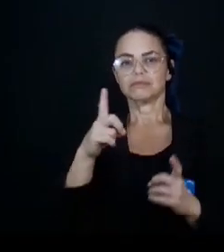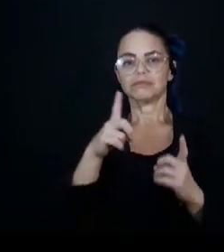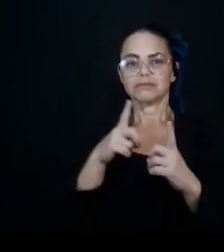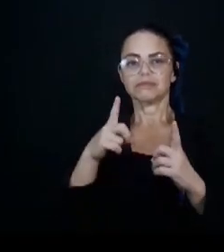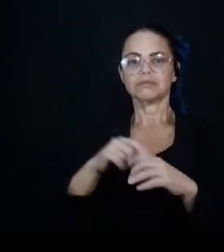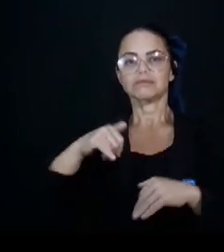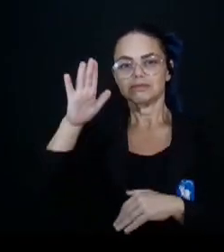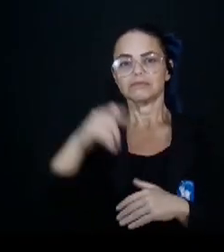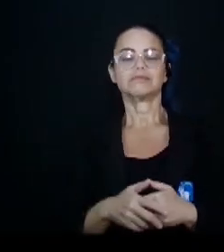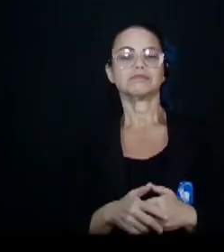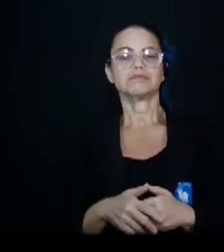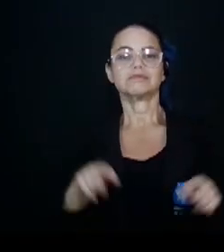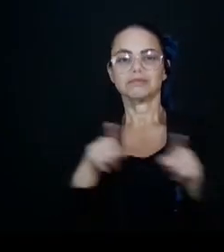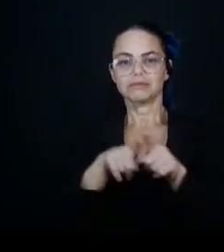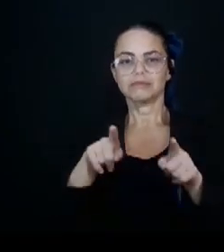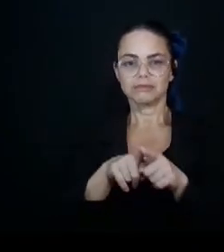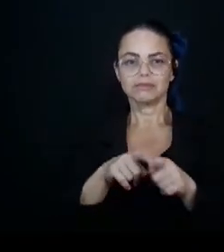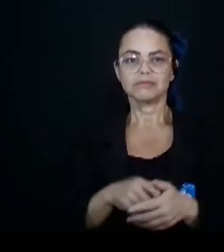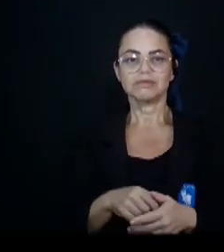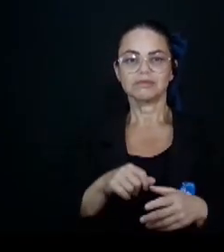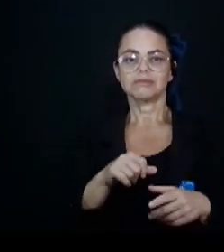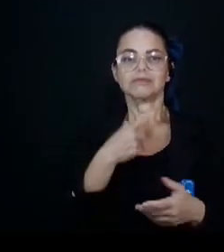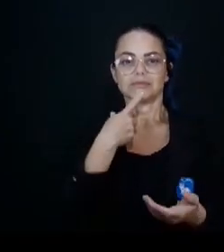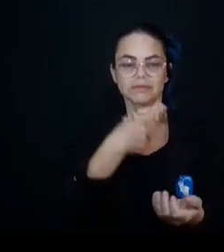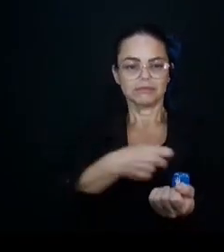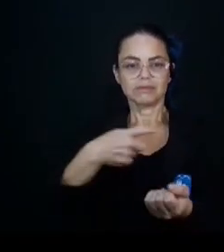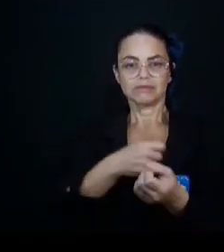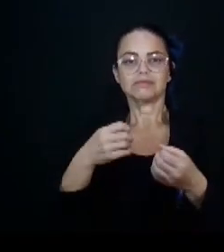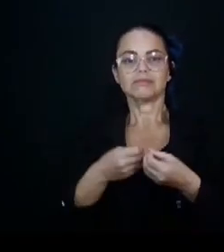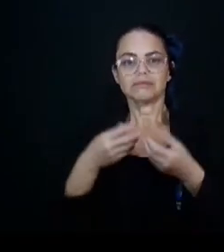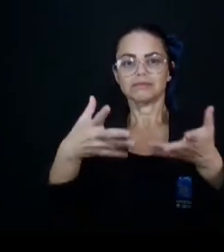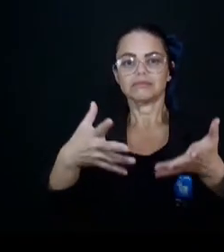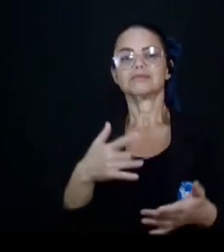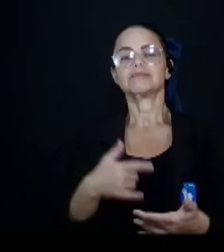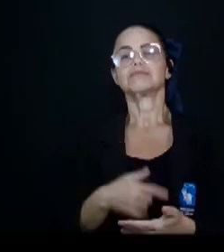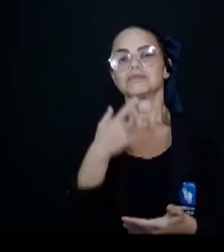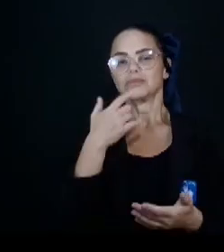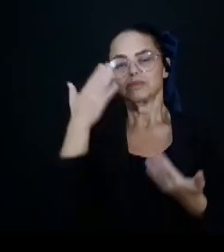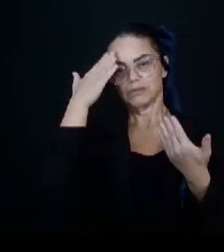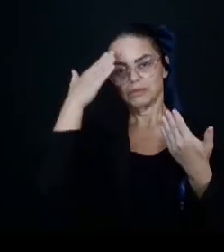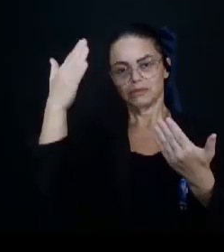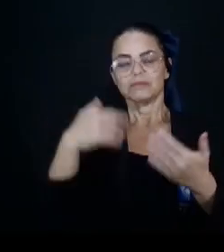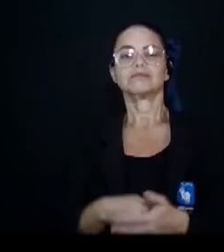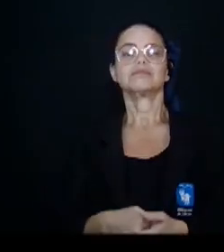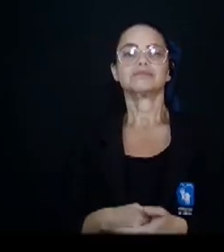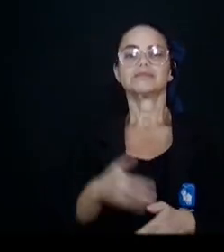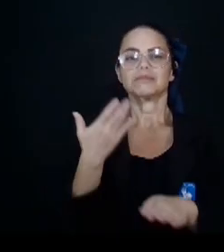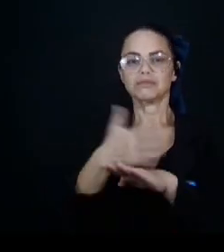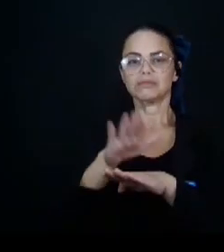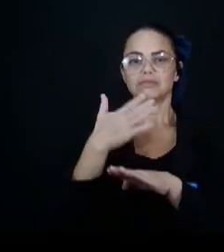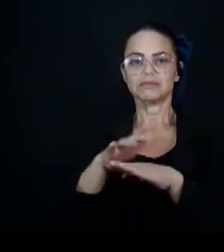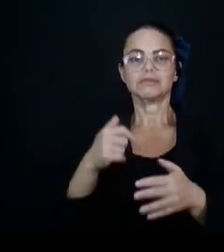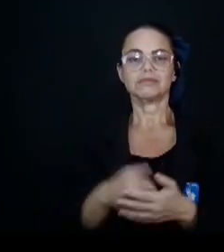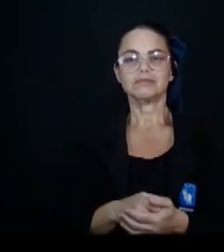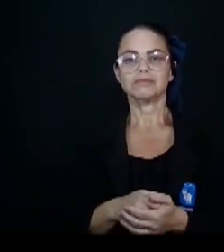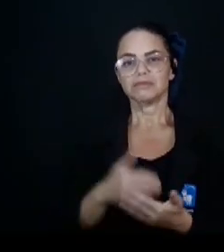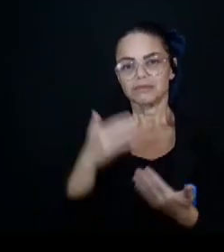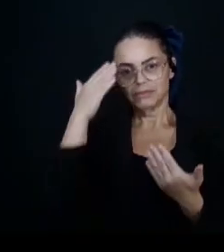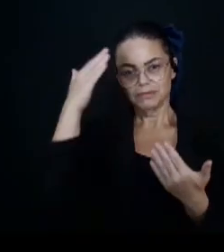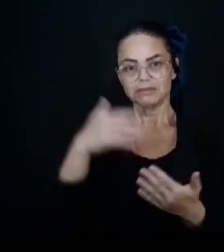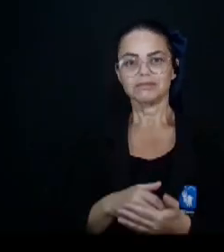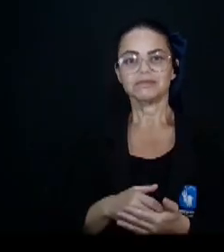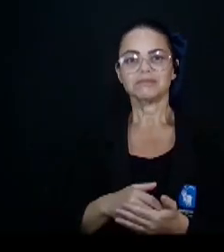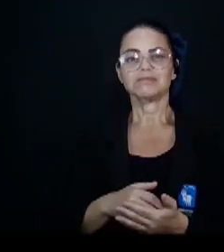também da transfusão, que precisa sim doar sangue. Então quero agradecer a sua participação aqui, muito obrigada. Muito obrigada, gente, por